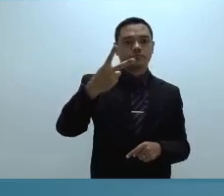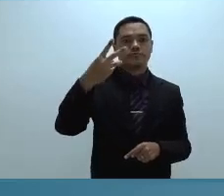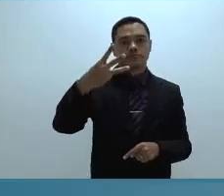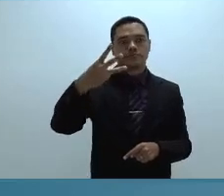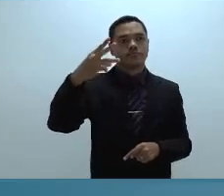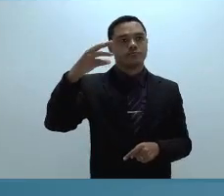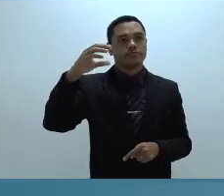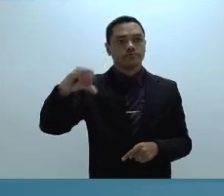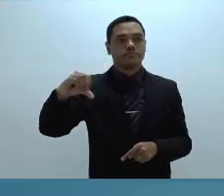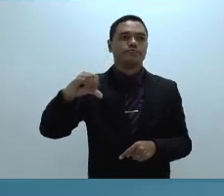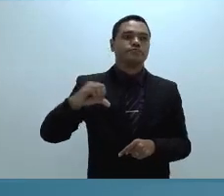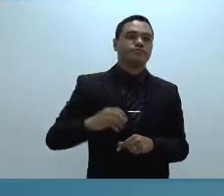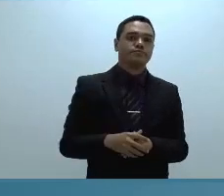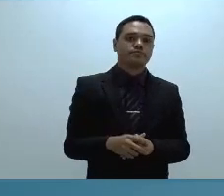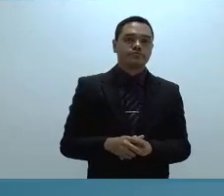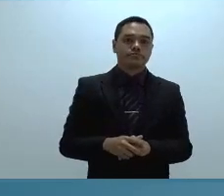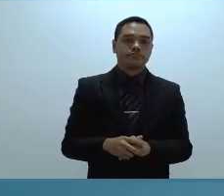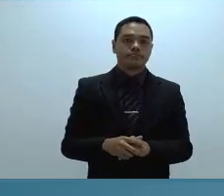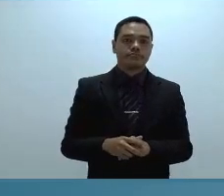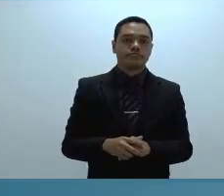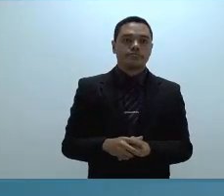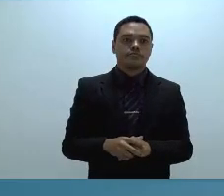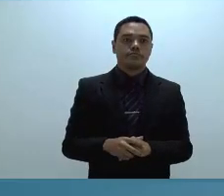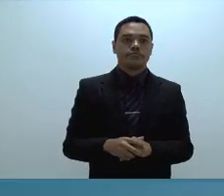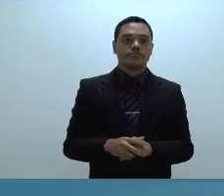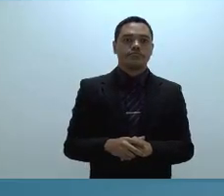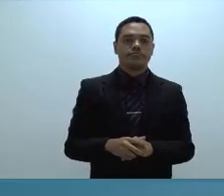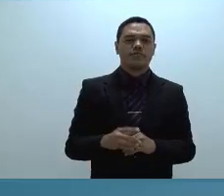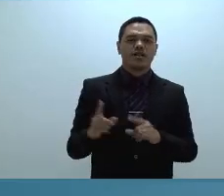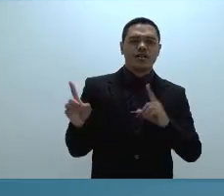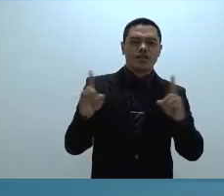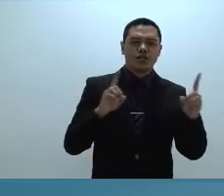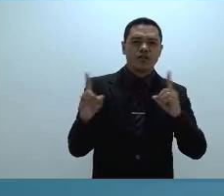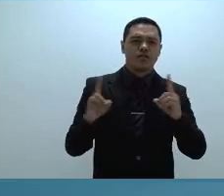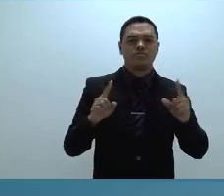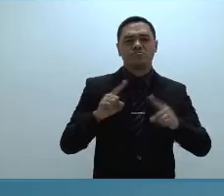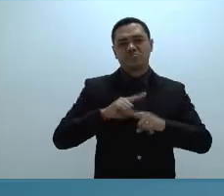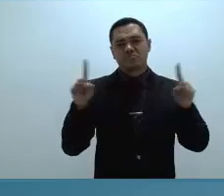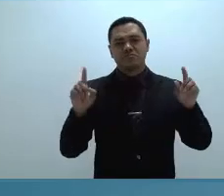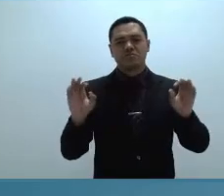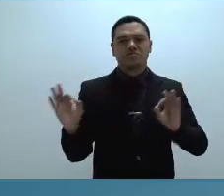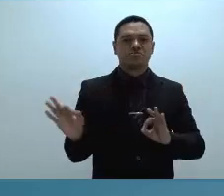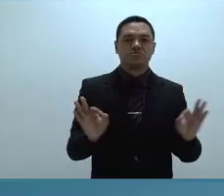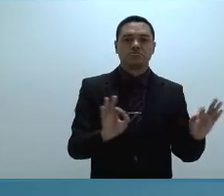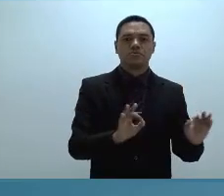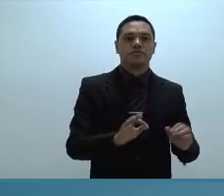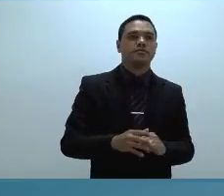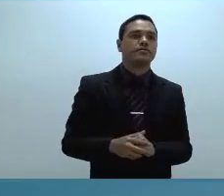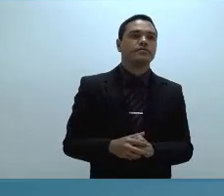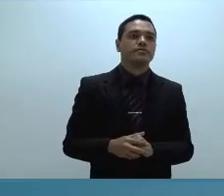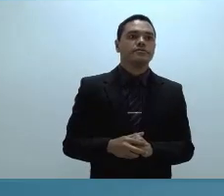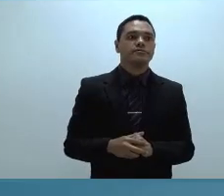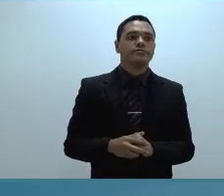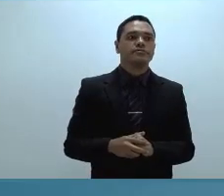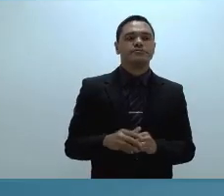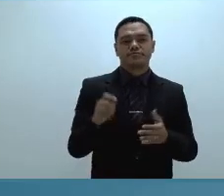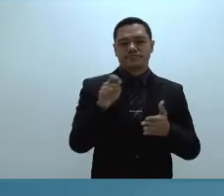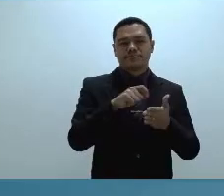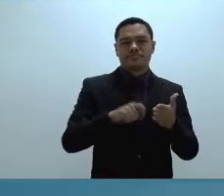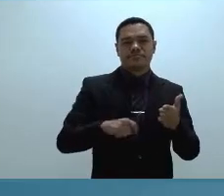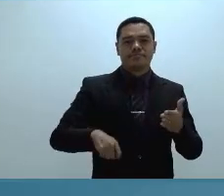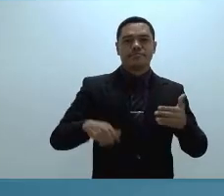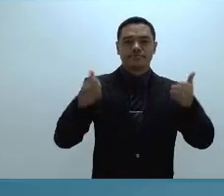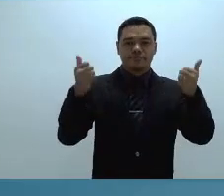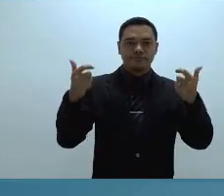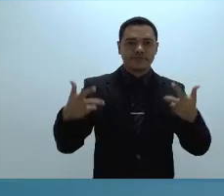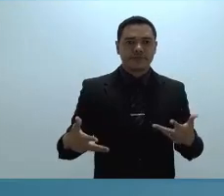80-4239-81-2022-8-14-0000, no qual houve a suscitação da dúvida não manifestada sob forma de conflito. Conforme descrito acima, também se cuida nestes